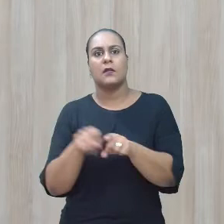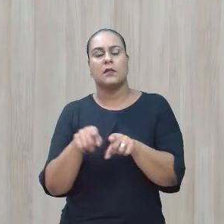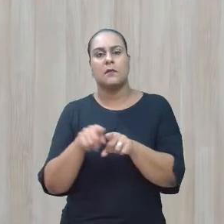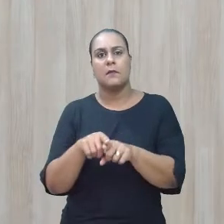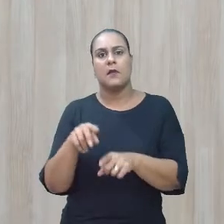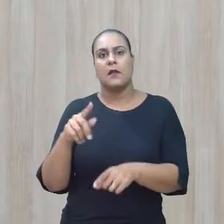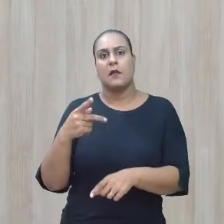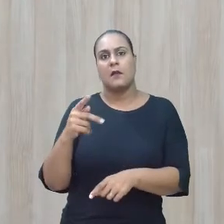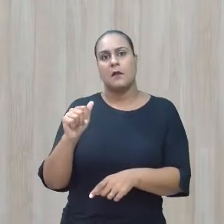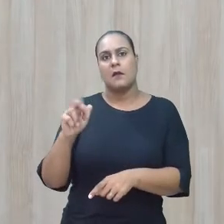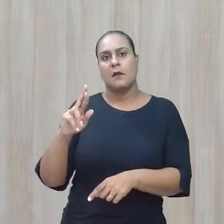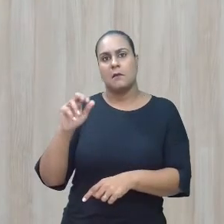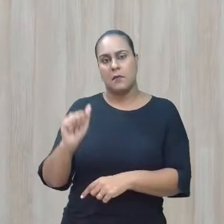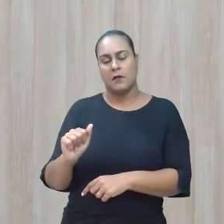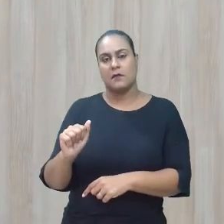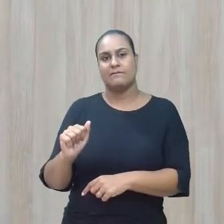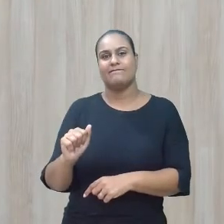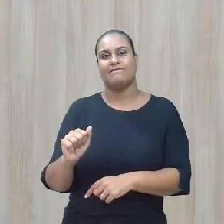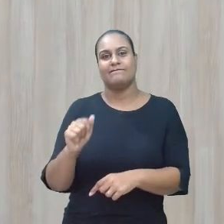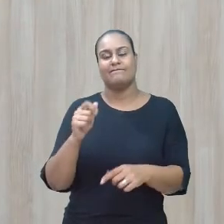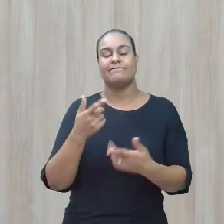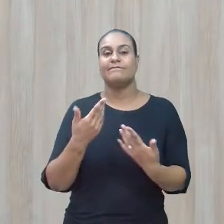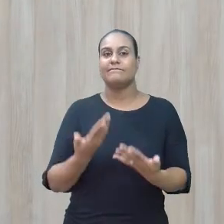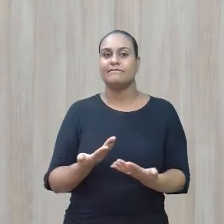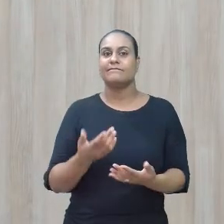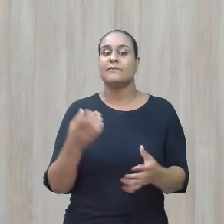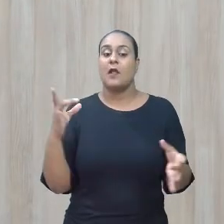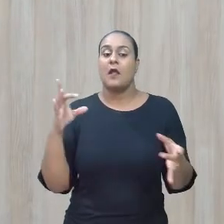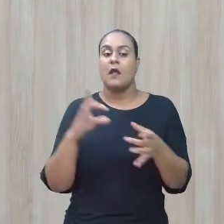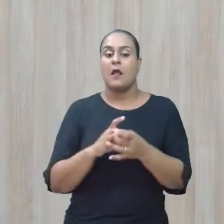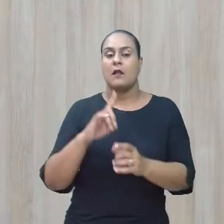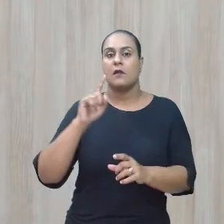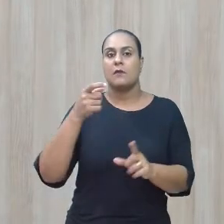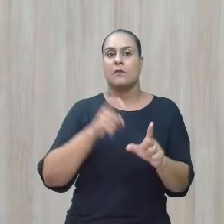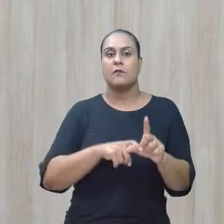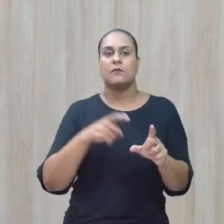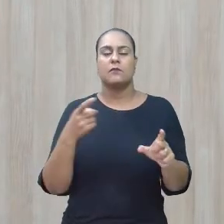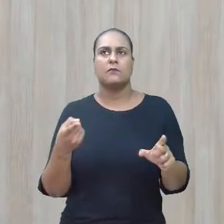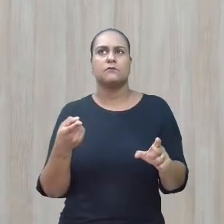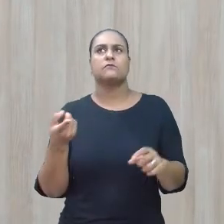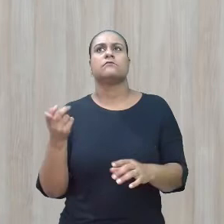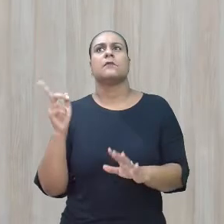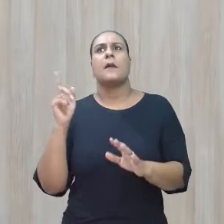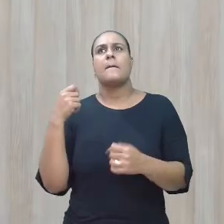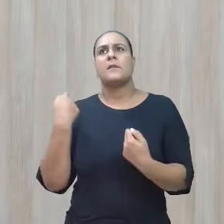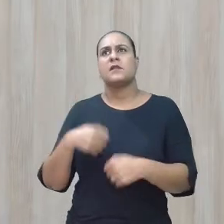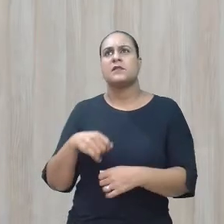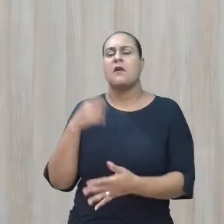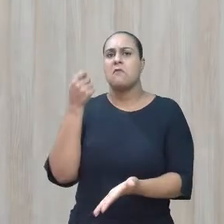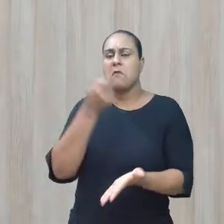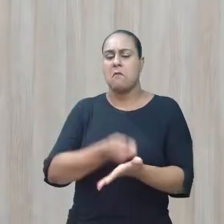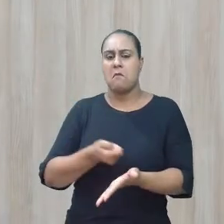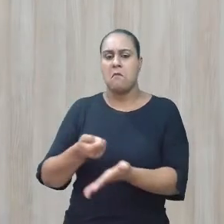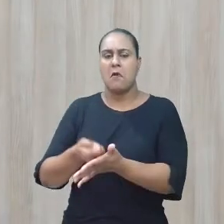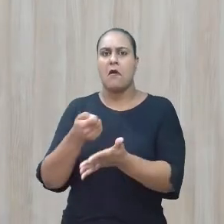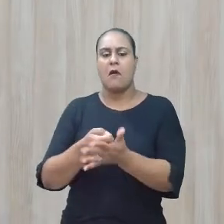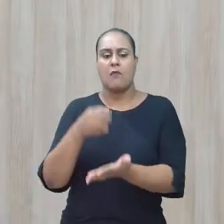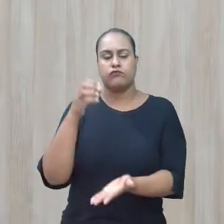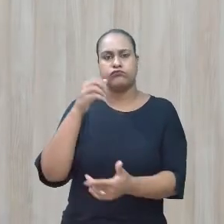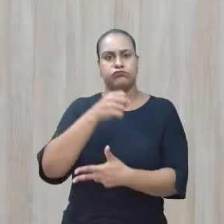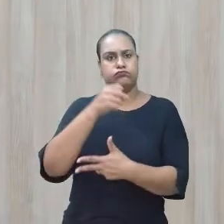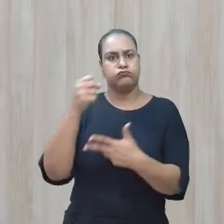colonial, mas que agregaram após a independência. Então, estavam muito satisfeitos justamente com essa ideia de ter que pagar muito para o poder central